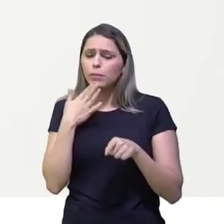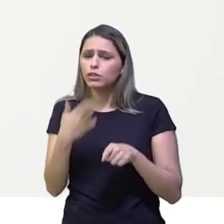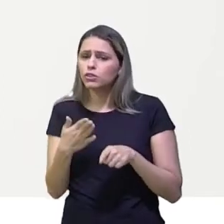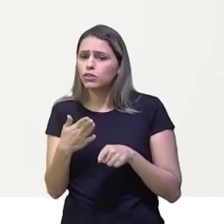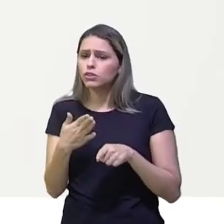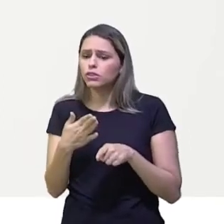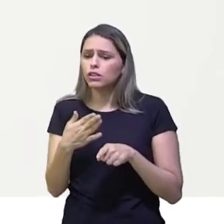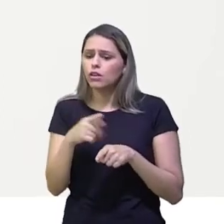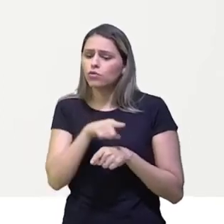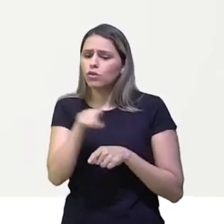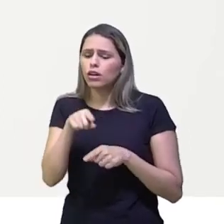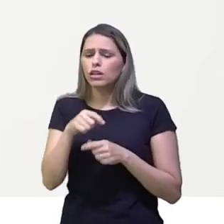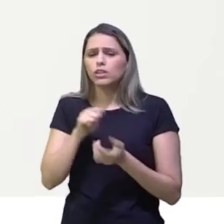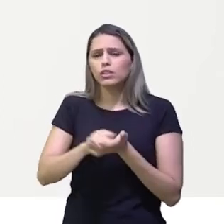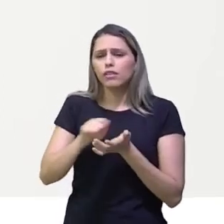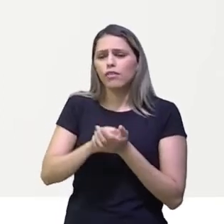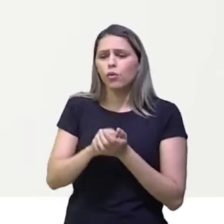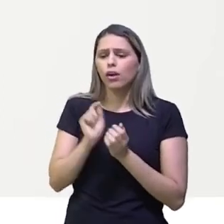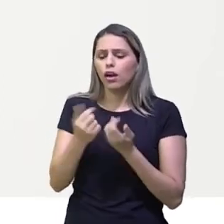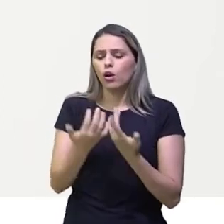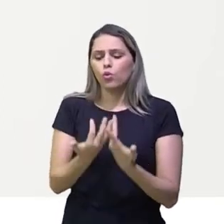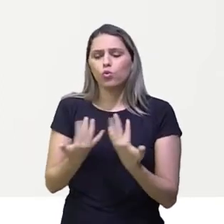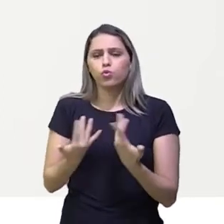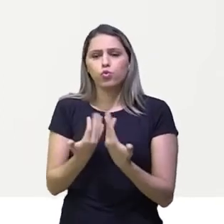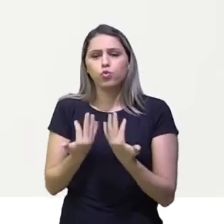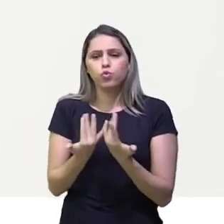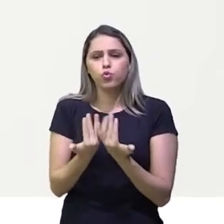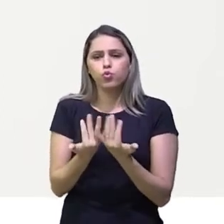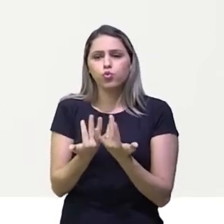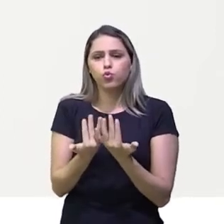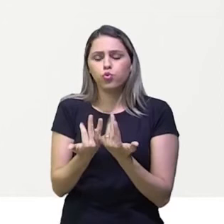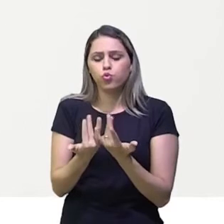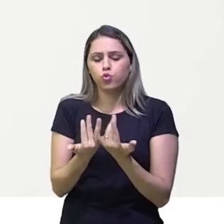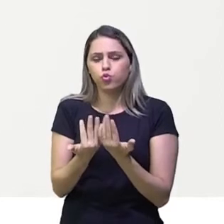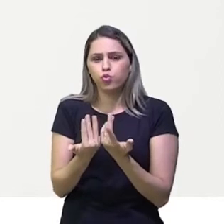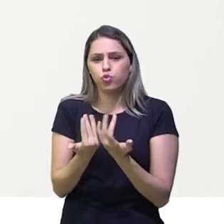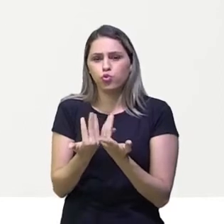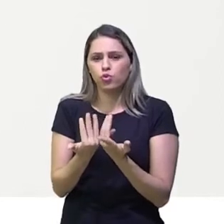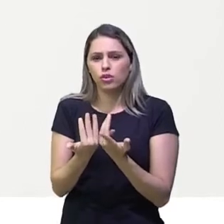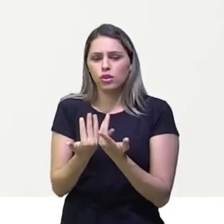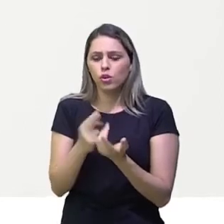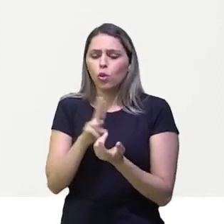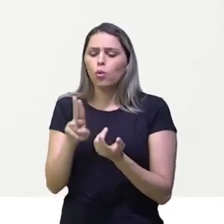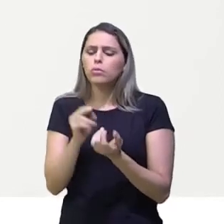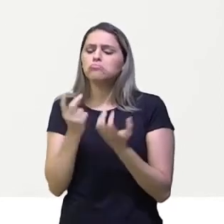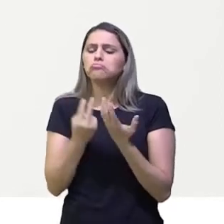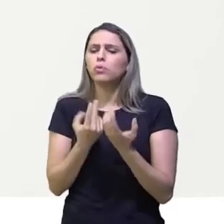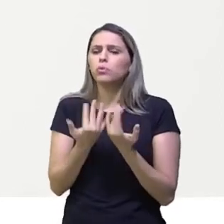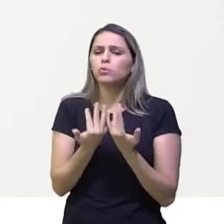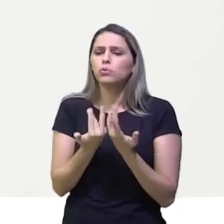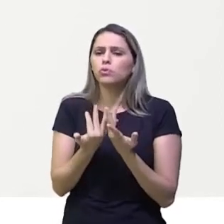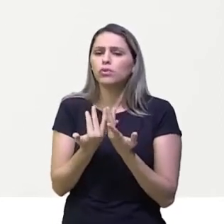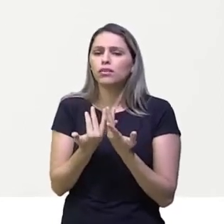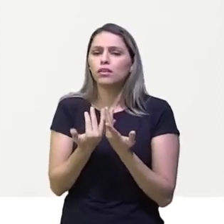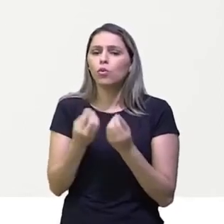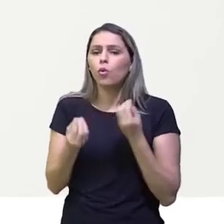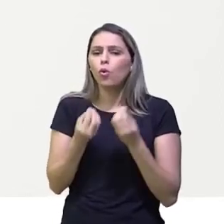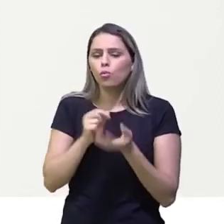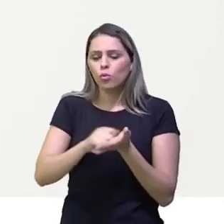na escola uma vez, e o que aconteceu? Escreveram vogo, vo, vo, com a letra